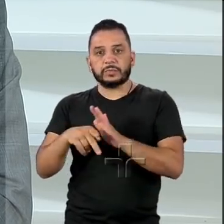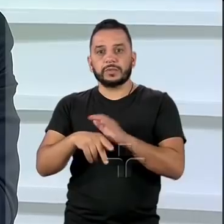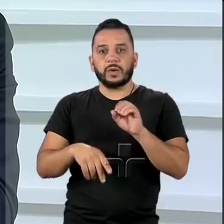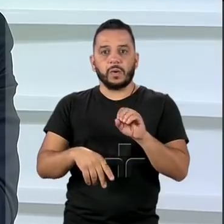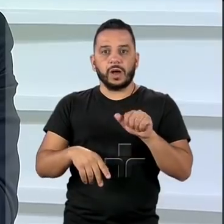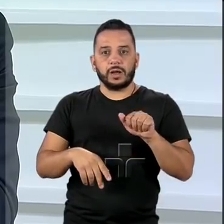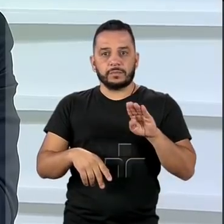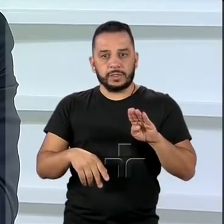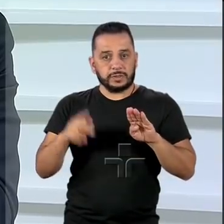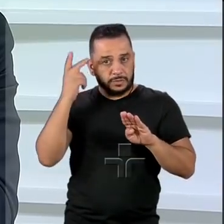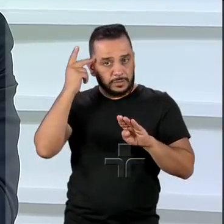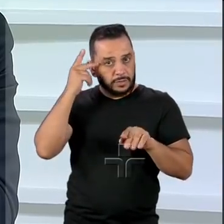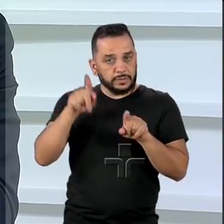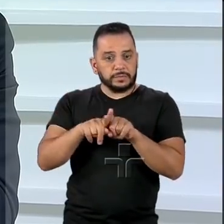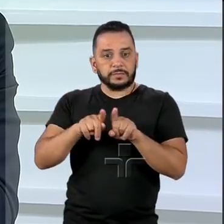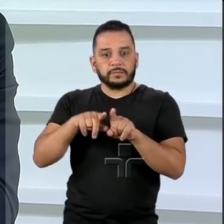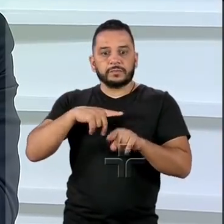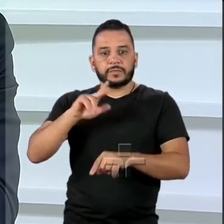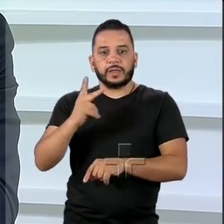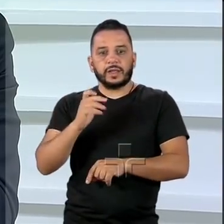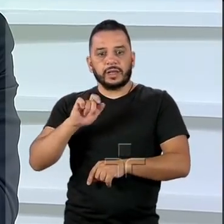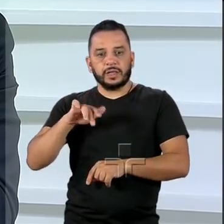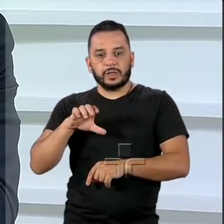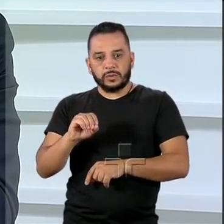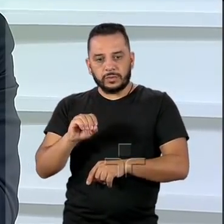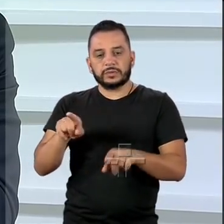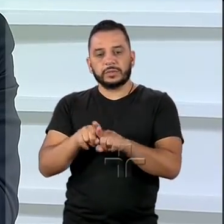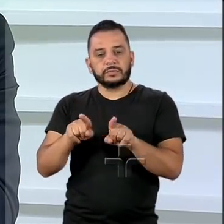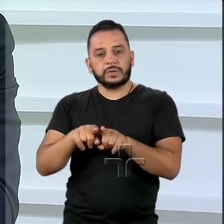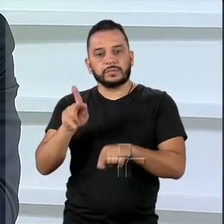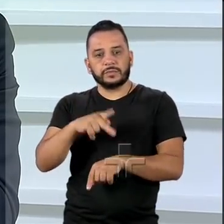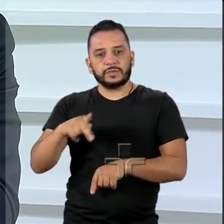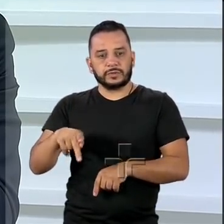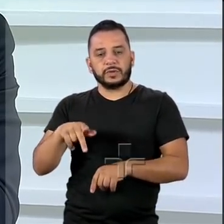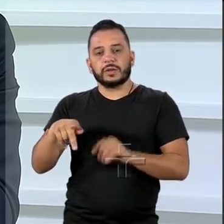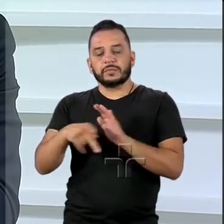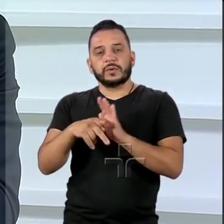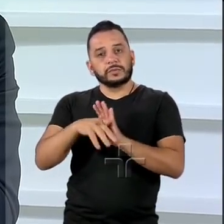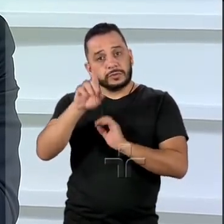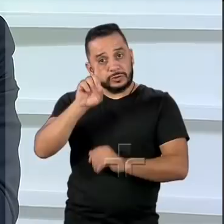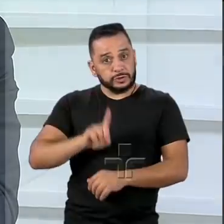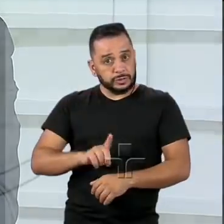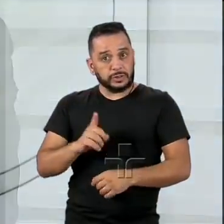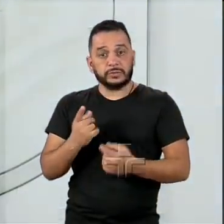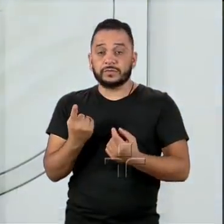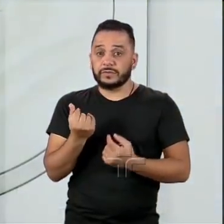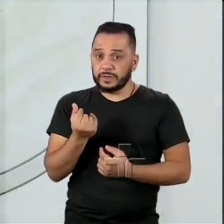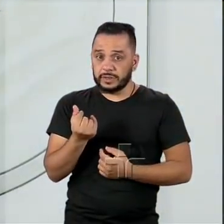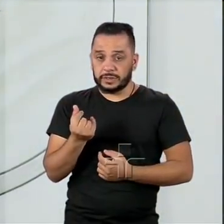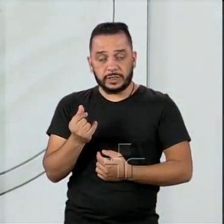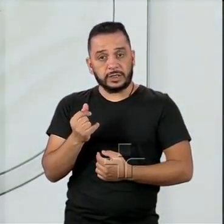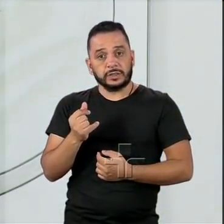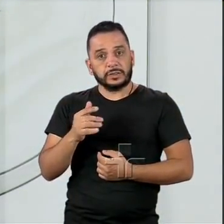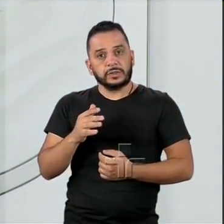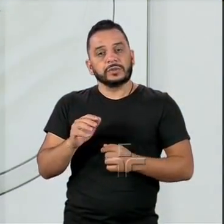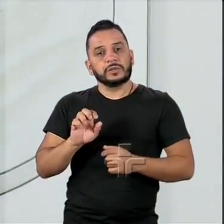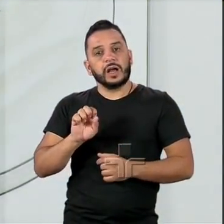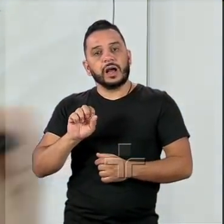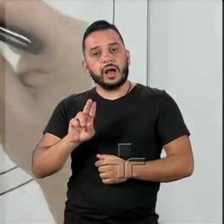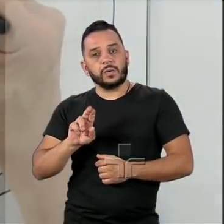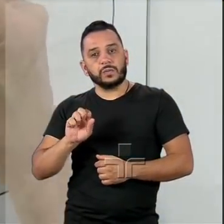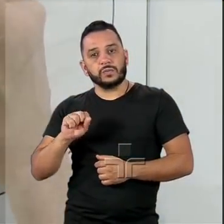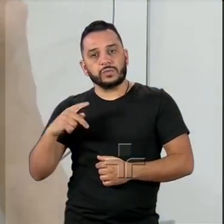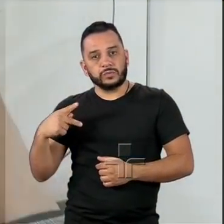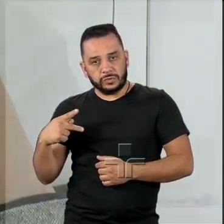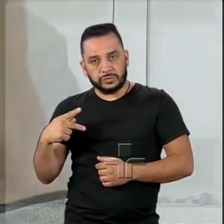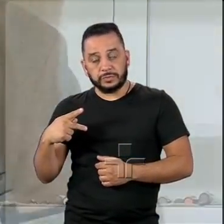Paulo, e Heleno Taveira Torres, professor de Direito Financeiro da USP. Contamos, como sempre, com os desenhos feitos